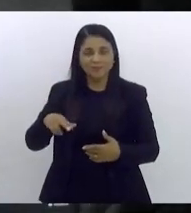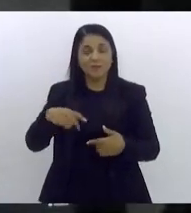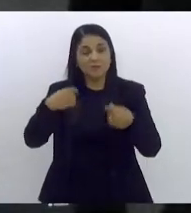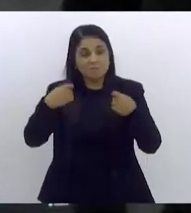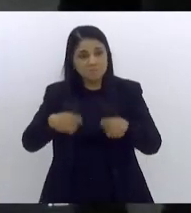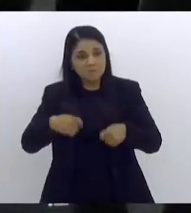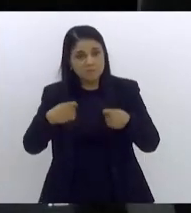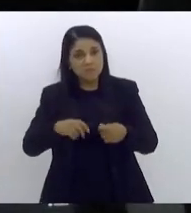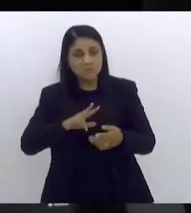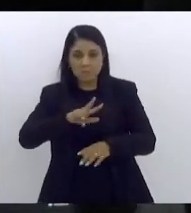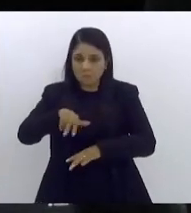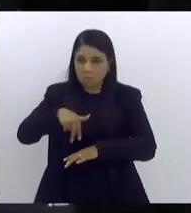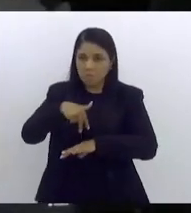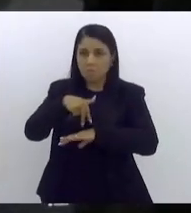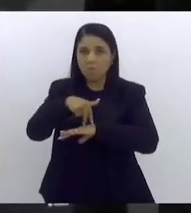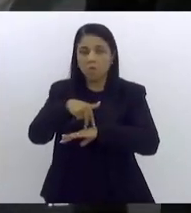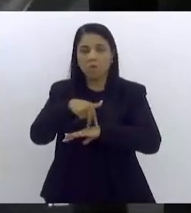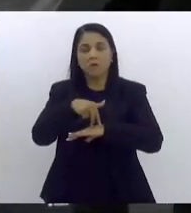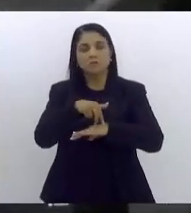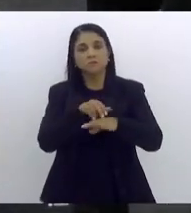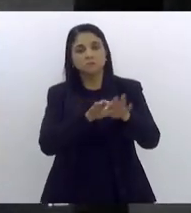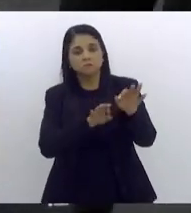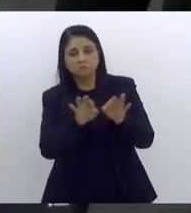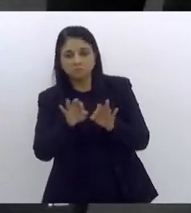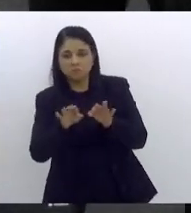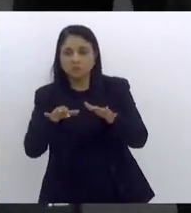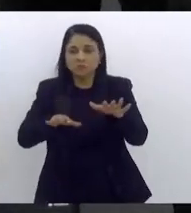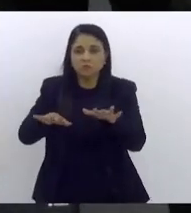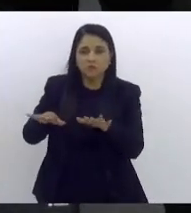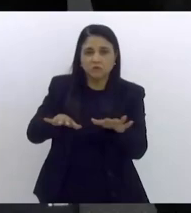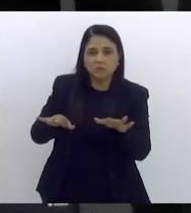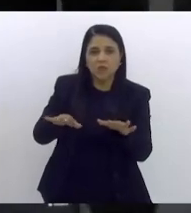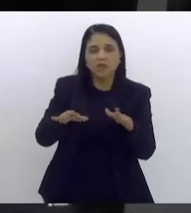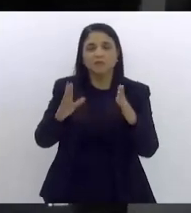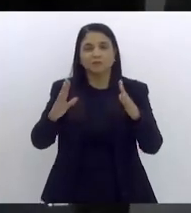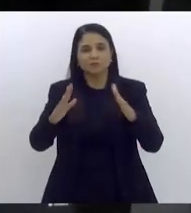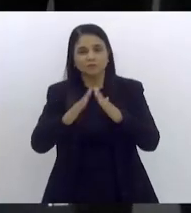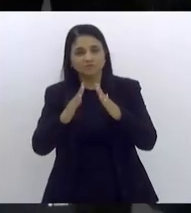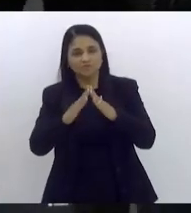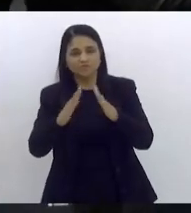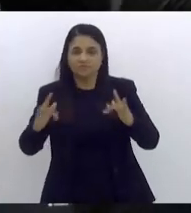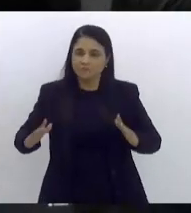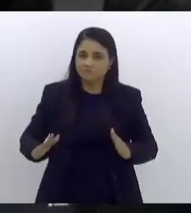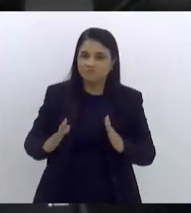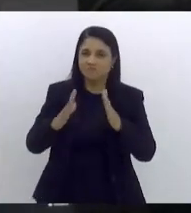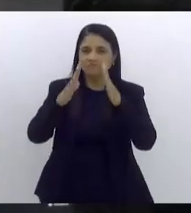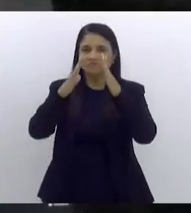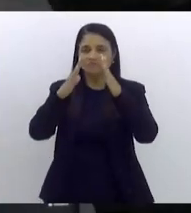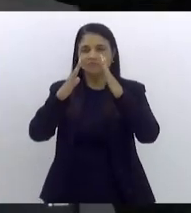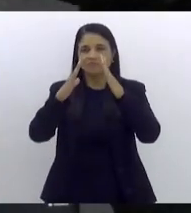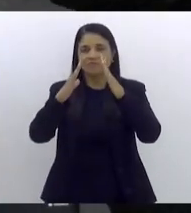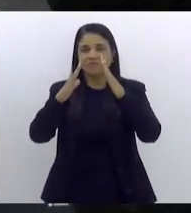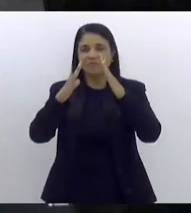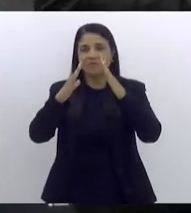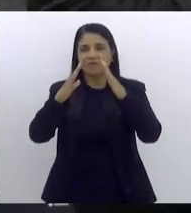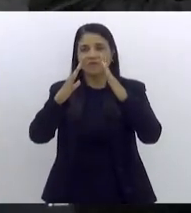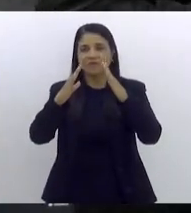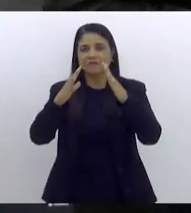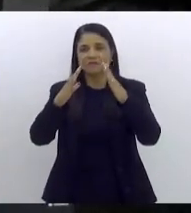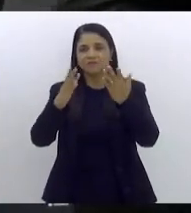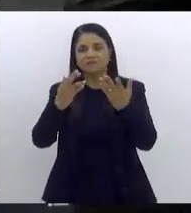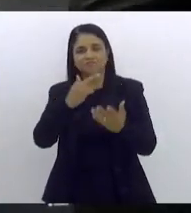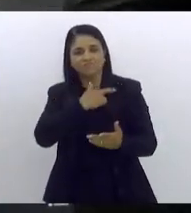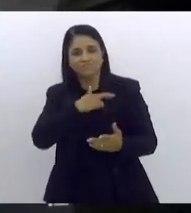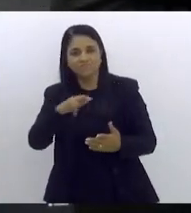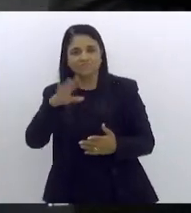reafirmar, seja no plano da mobilização dos movimentos, das casas, dos barracões, dos nossos templos de religiões